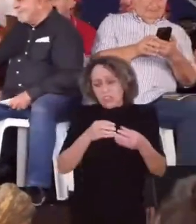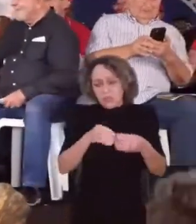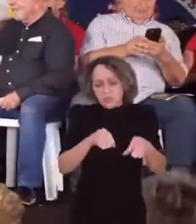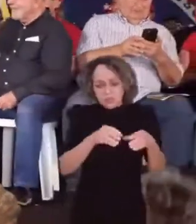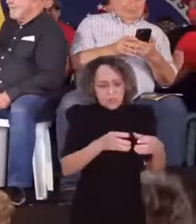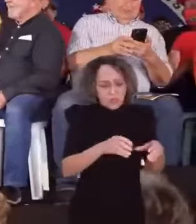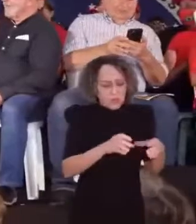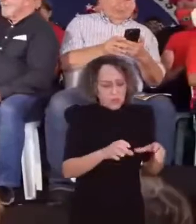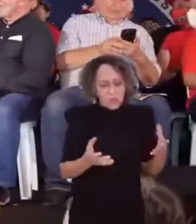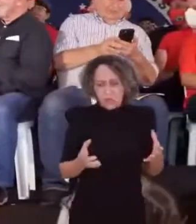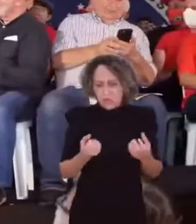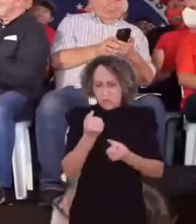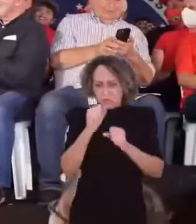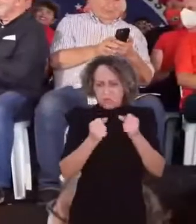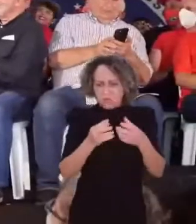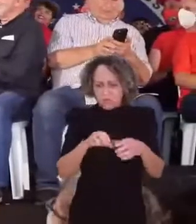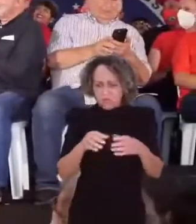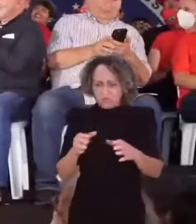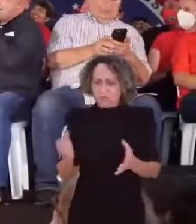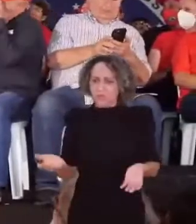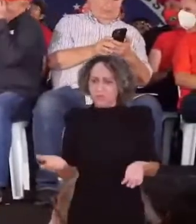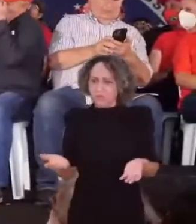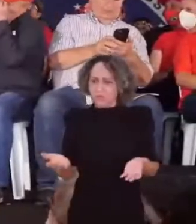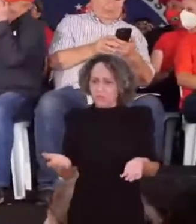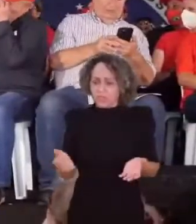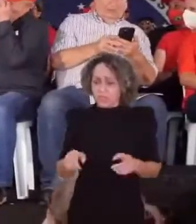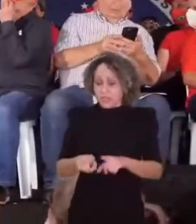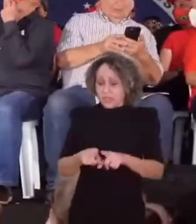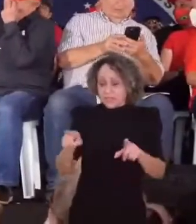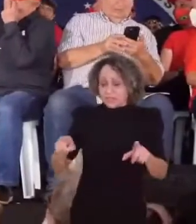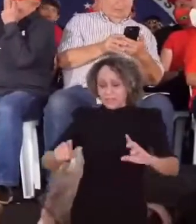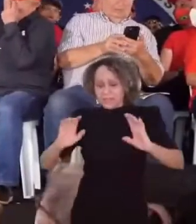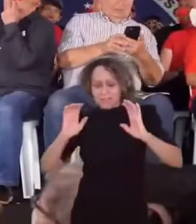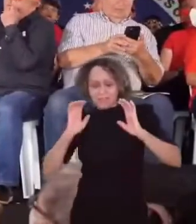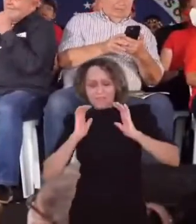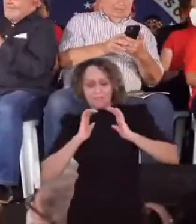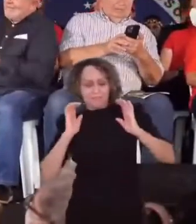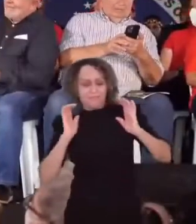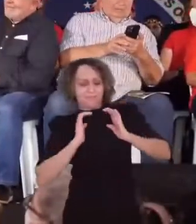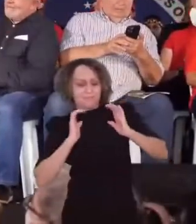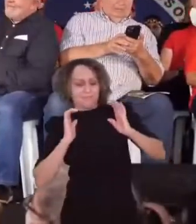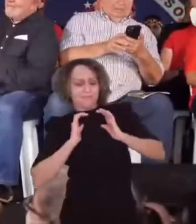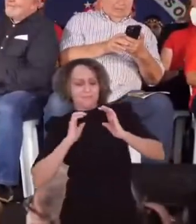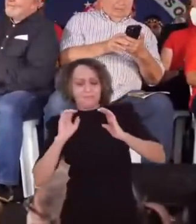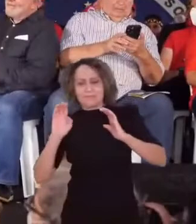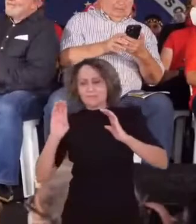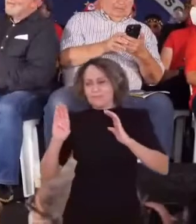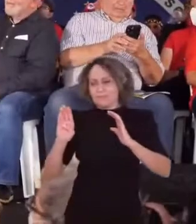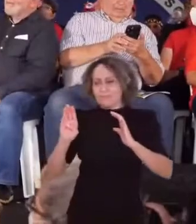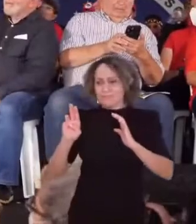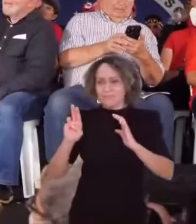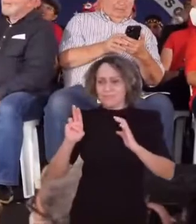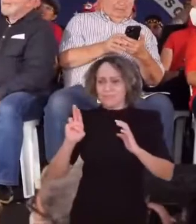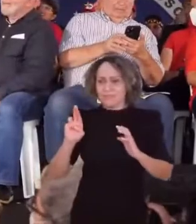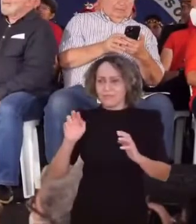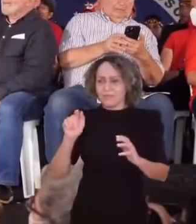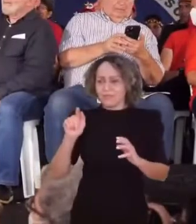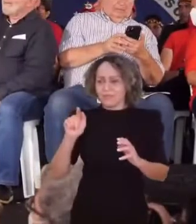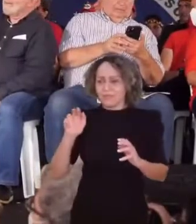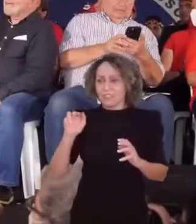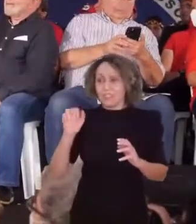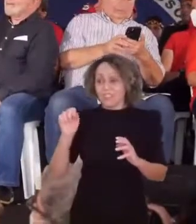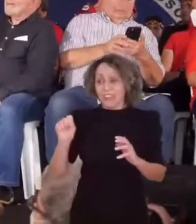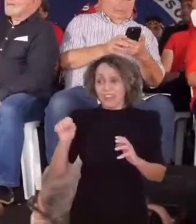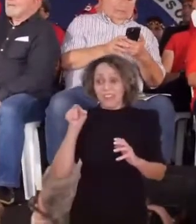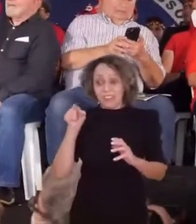que vai votar no Lula, se comprometeu conosco. E nós vamos